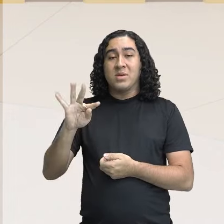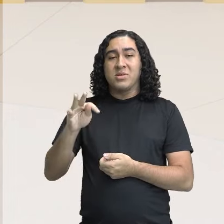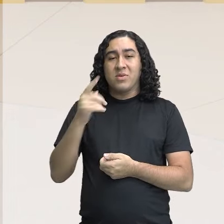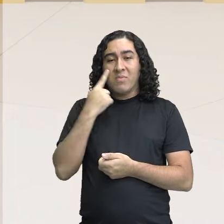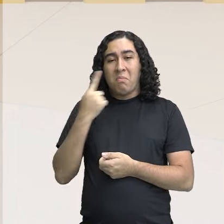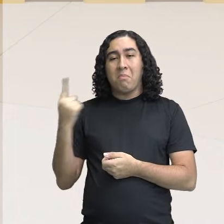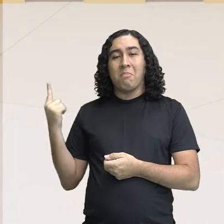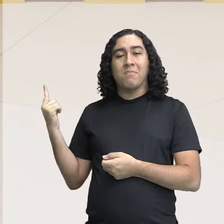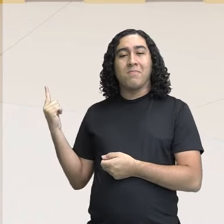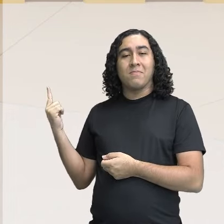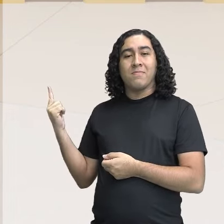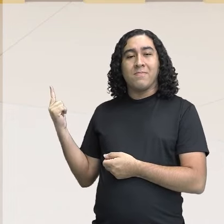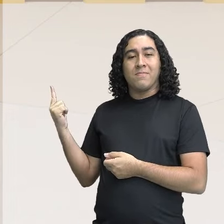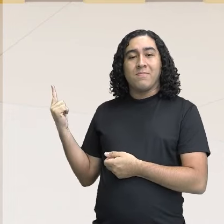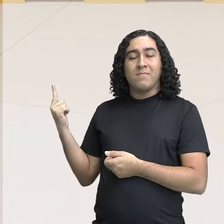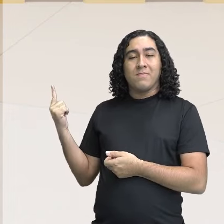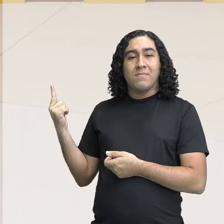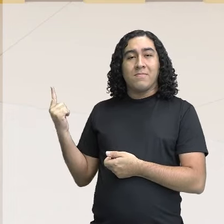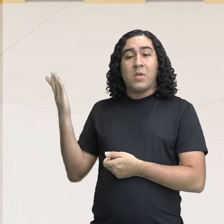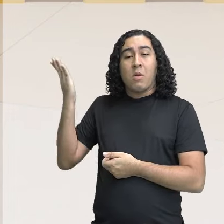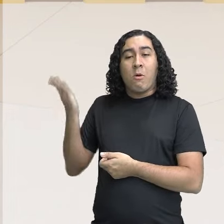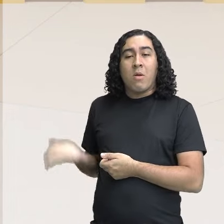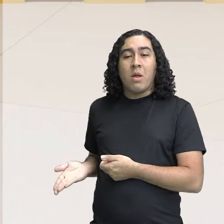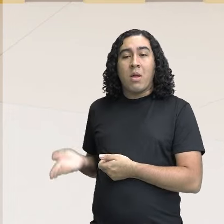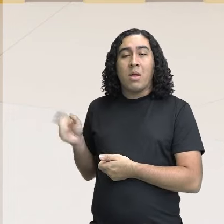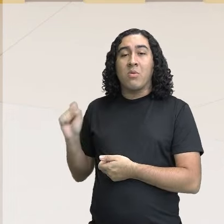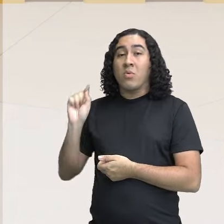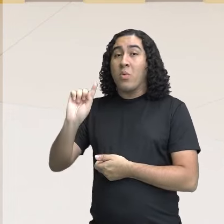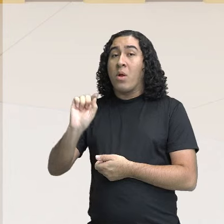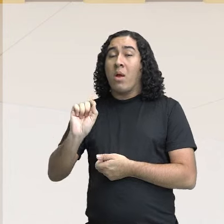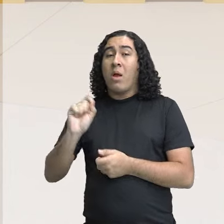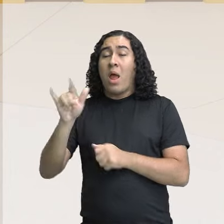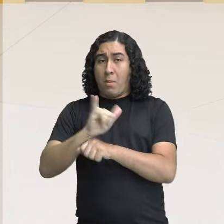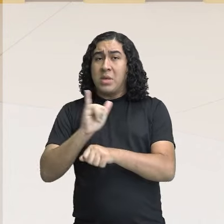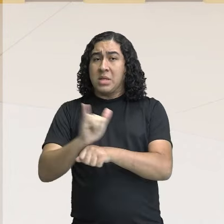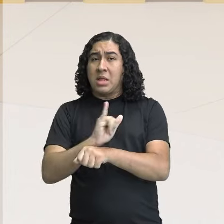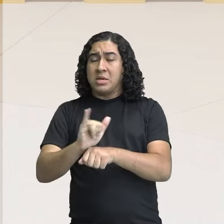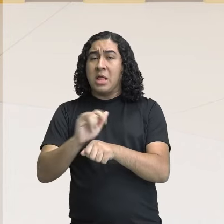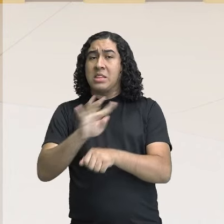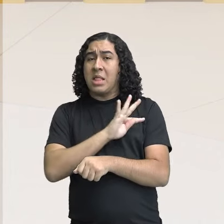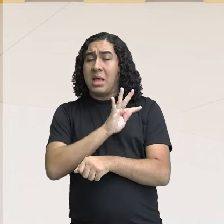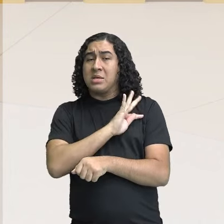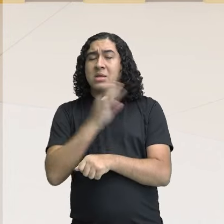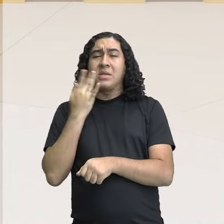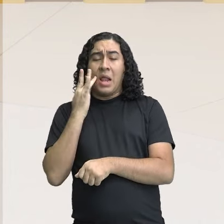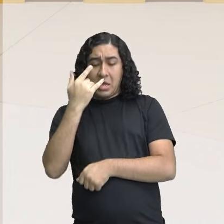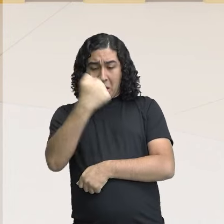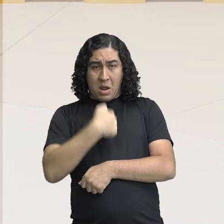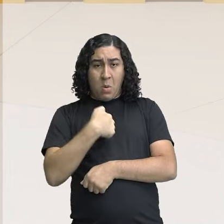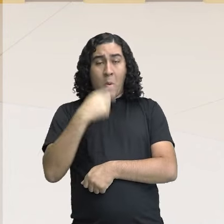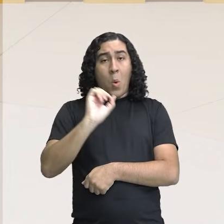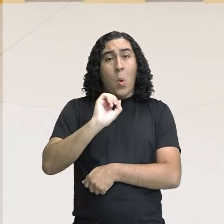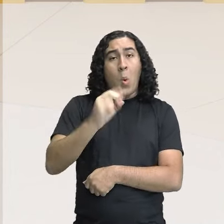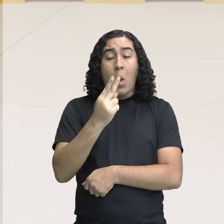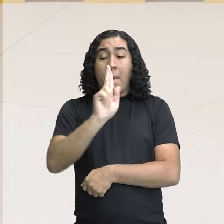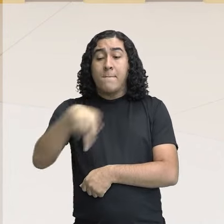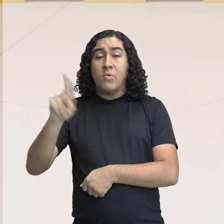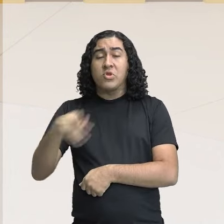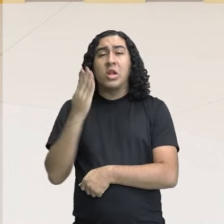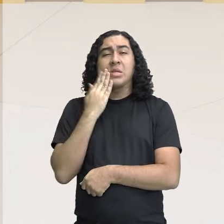Vocês já ouviram? Olha aí, isso aqui é uma técnica. Será que eu, ou professora Ludmila, saberíamos